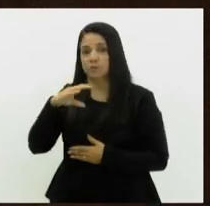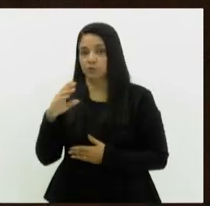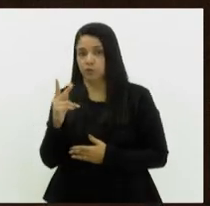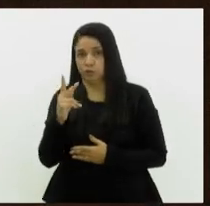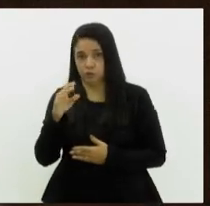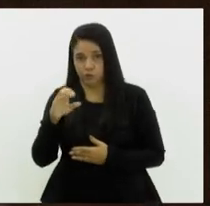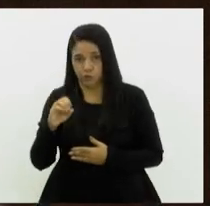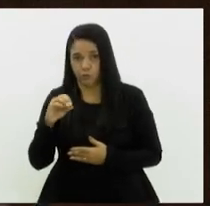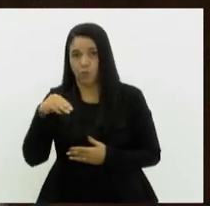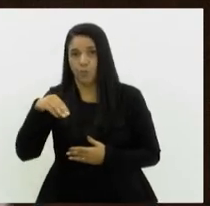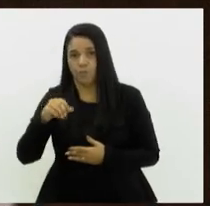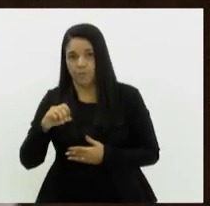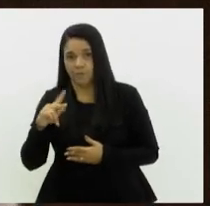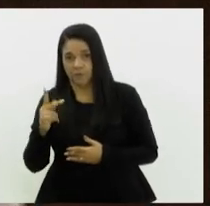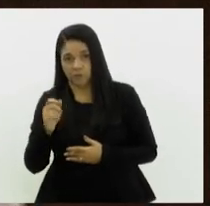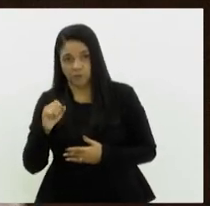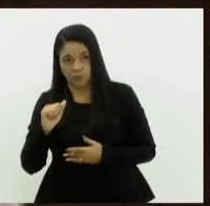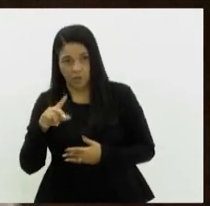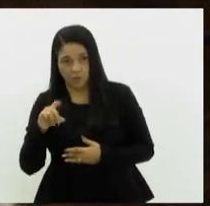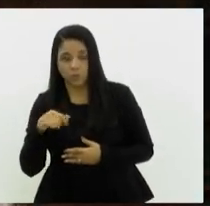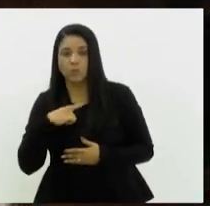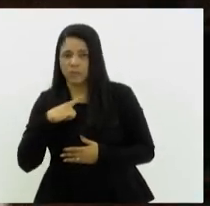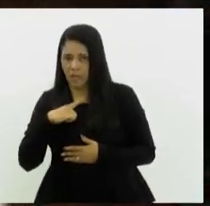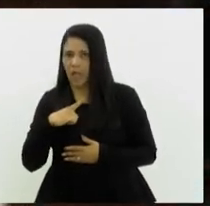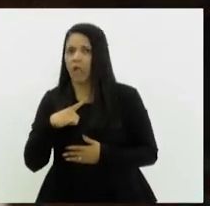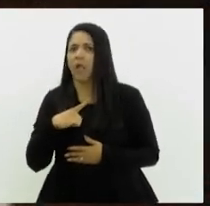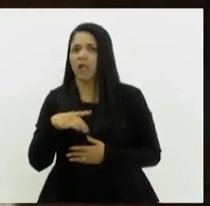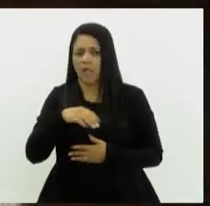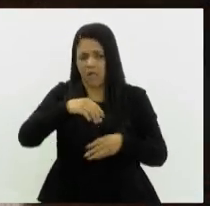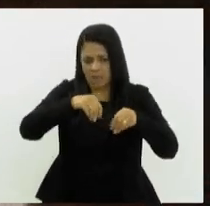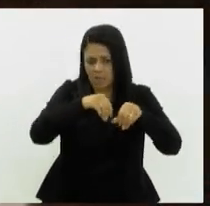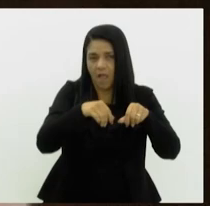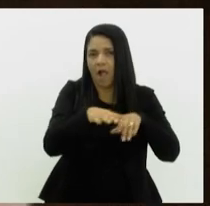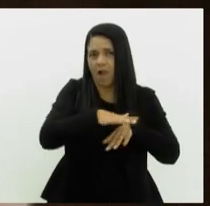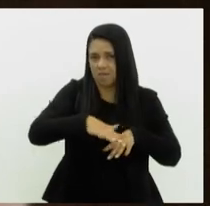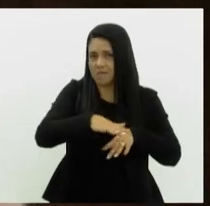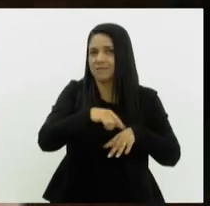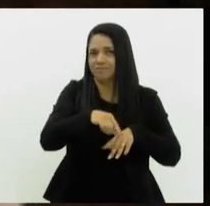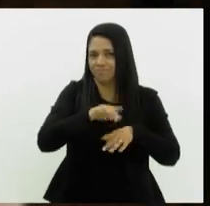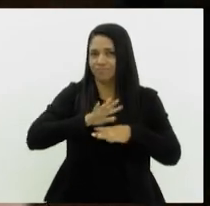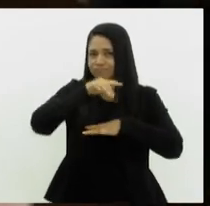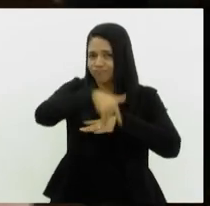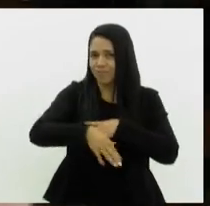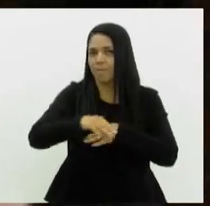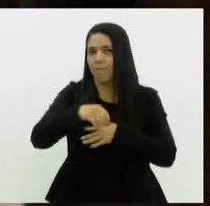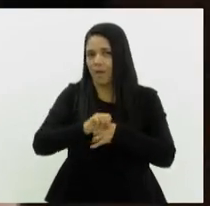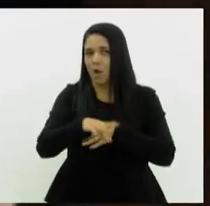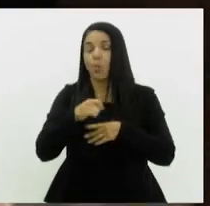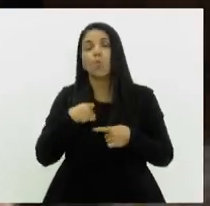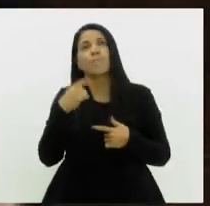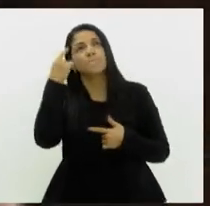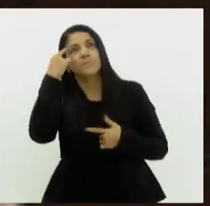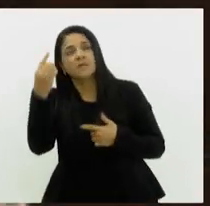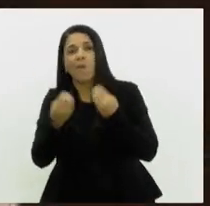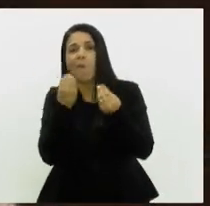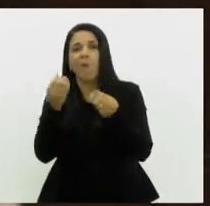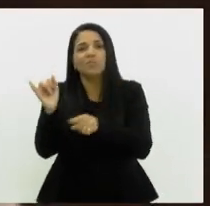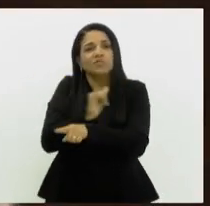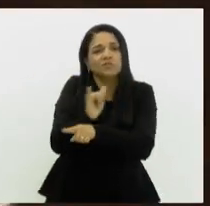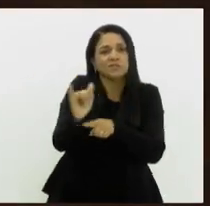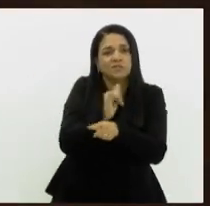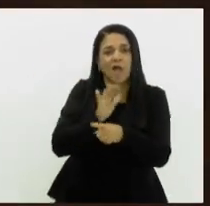tem, né, uma propriedade lá na região, para a gente pensar uma forma de ajudar aquela população. São centenas